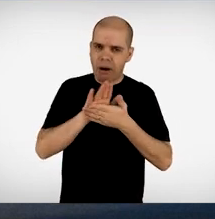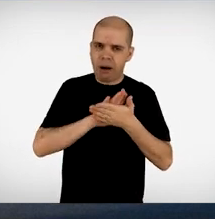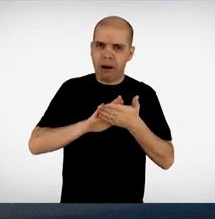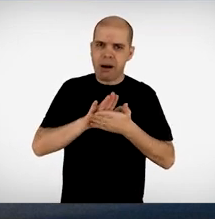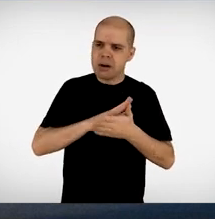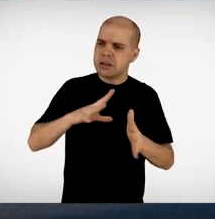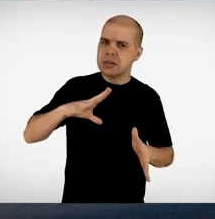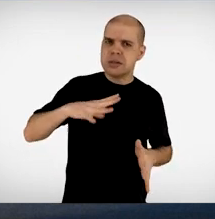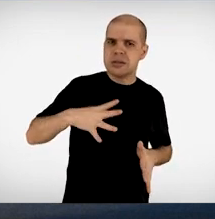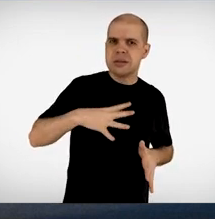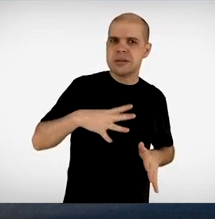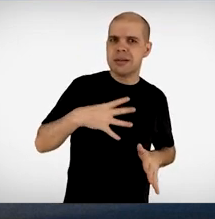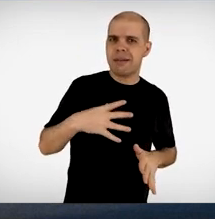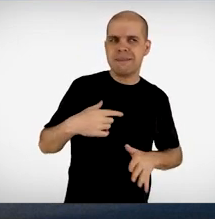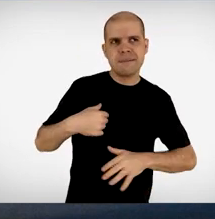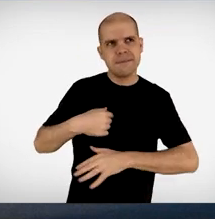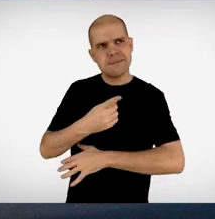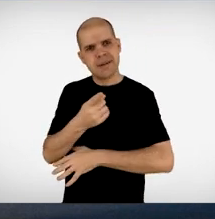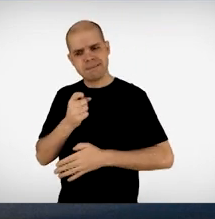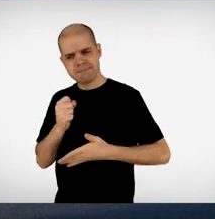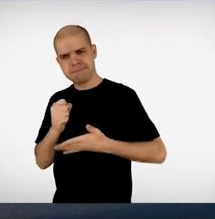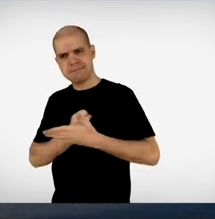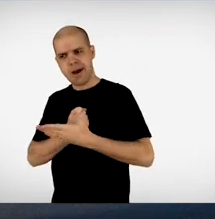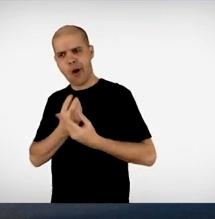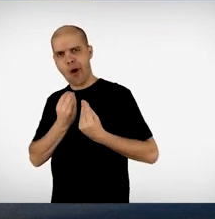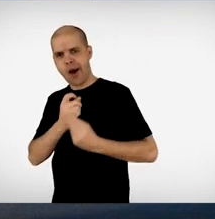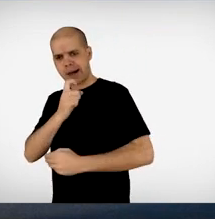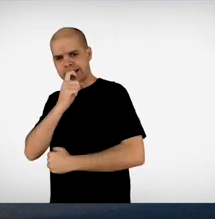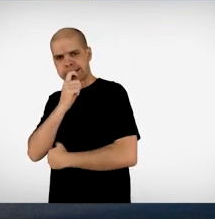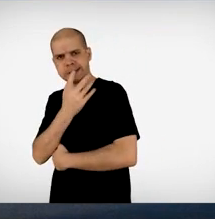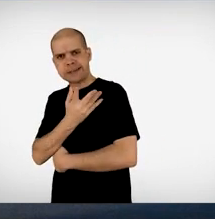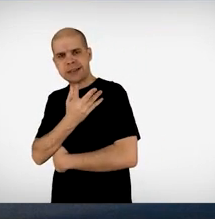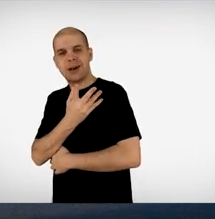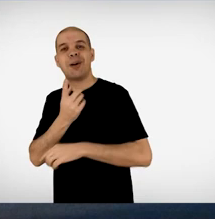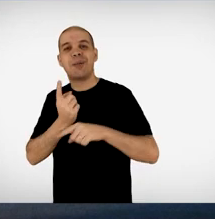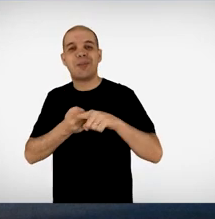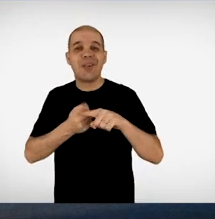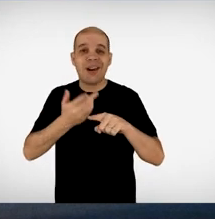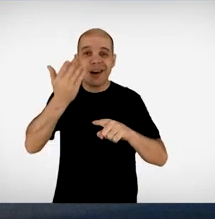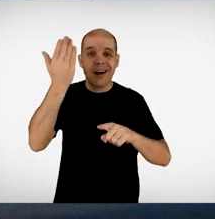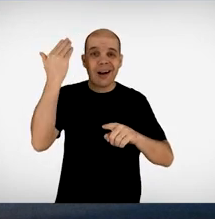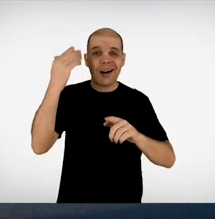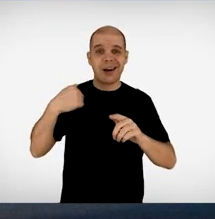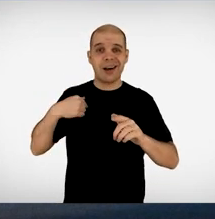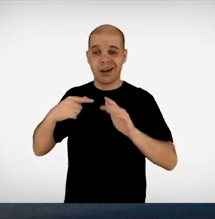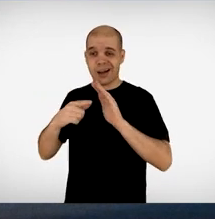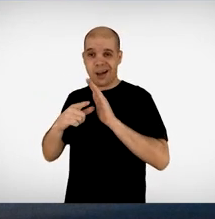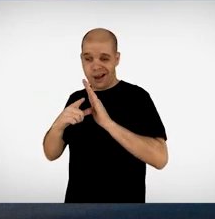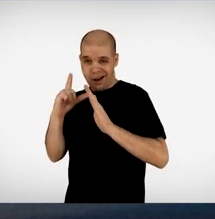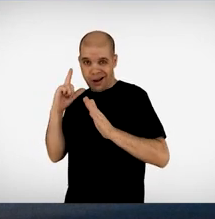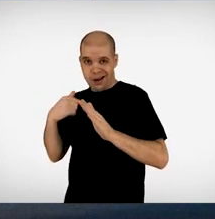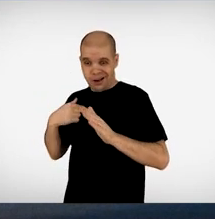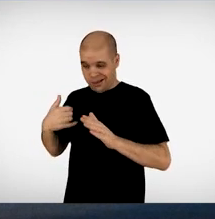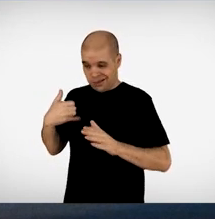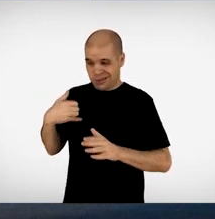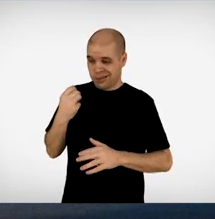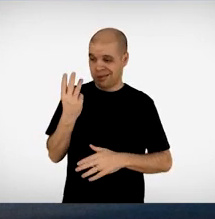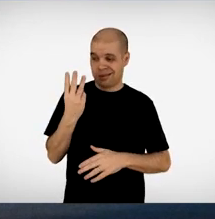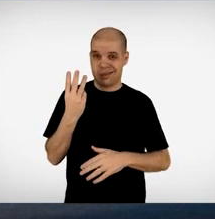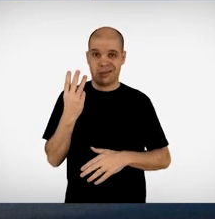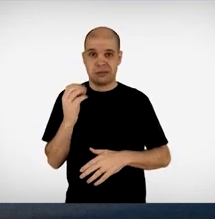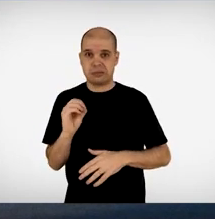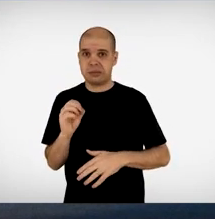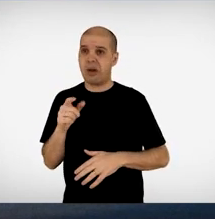Porque eu fui tão largada aos 30 anos e eu ficava, nossa, o que, que tem que ter? Né? Que charme é esse que tem que ter para os homens